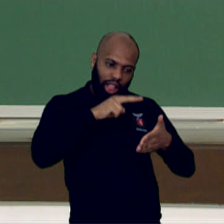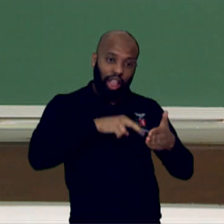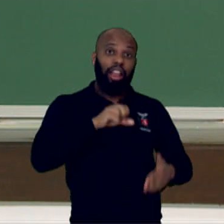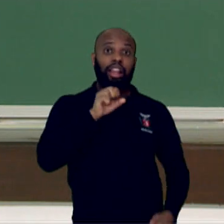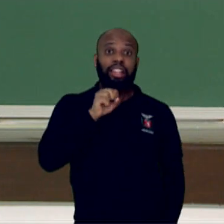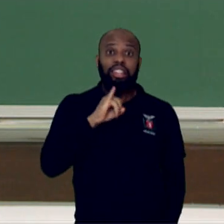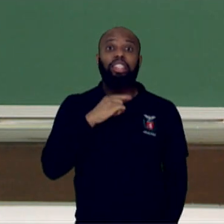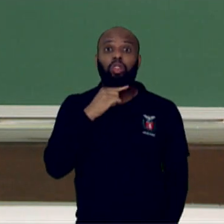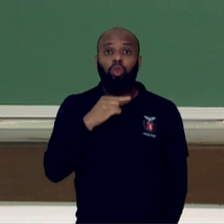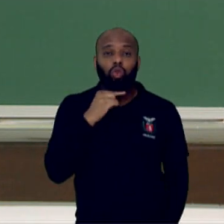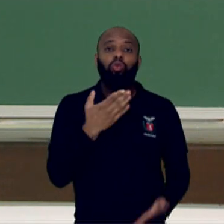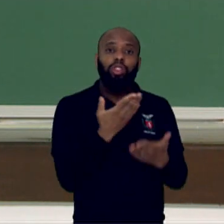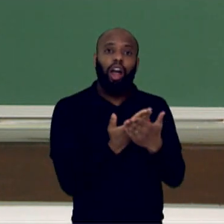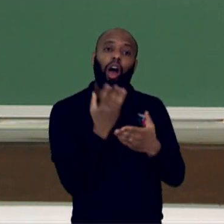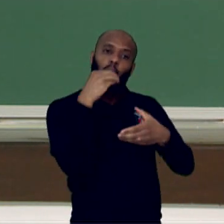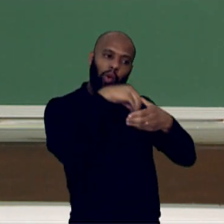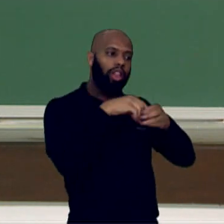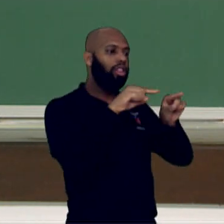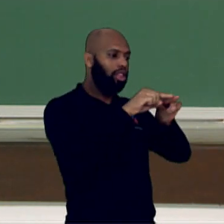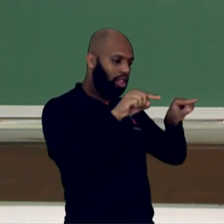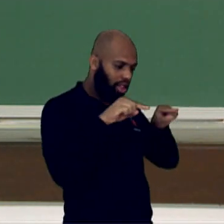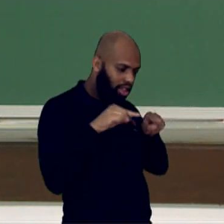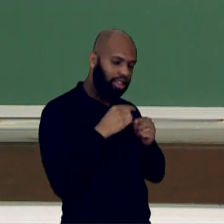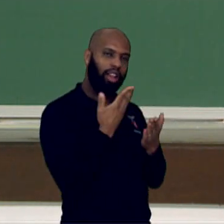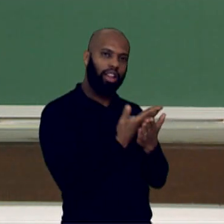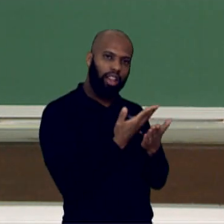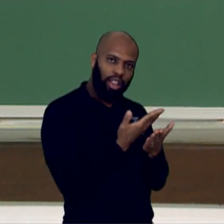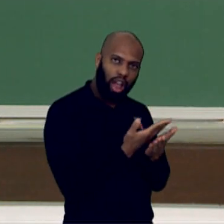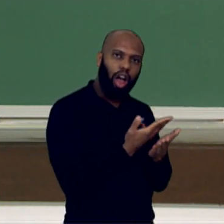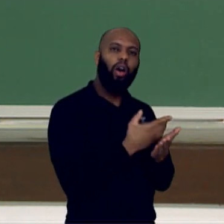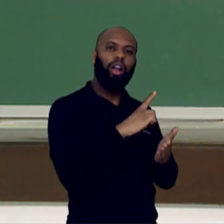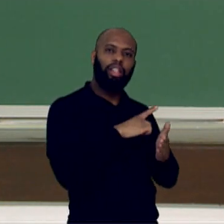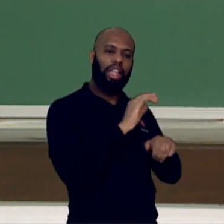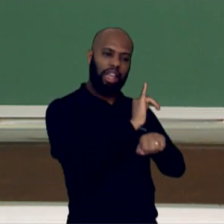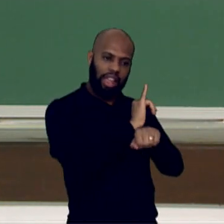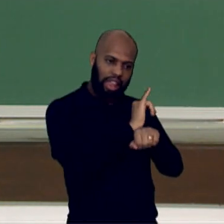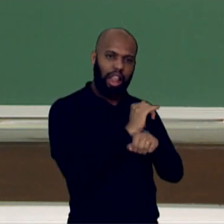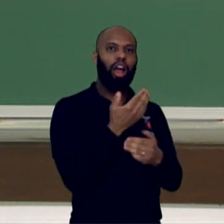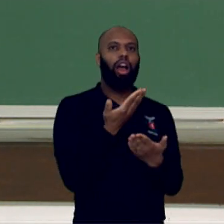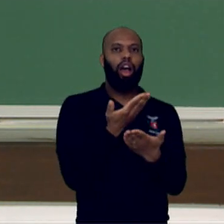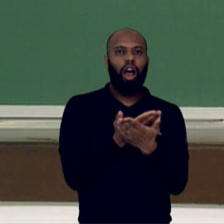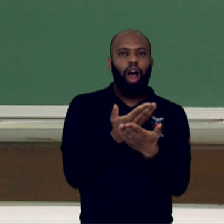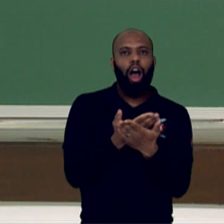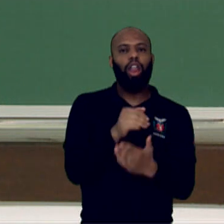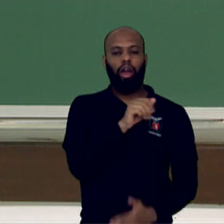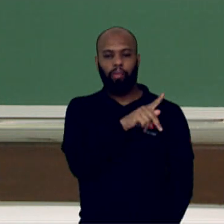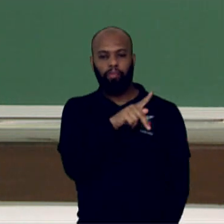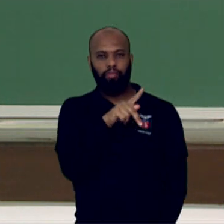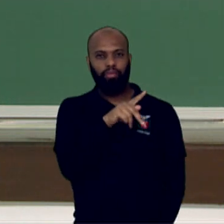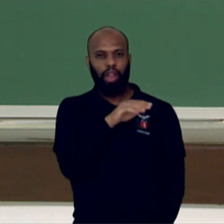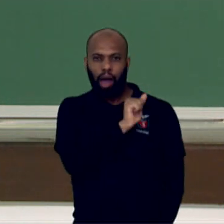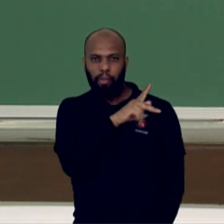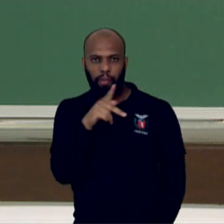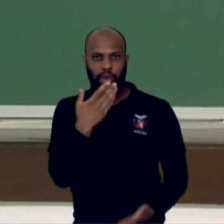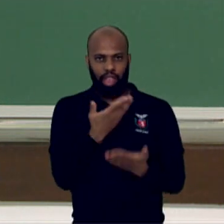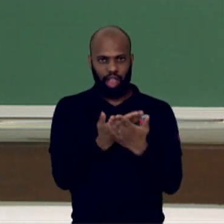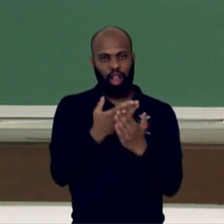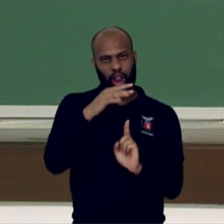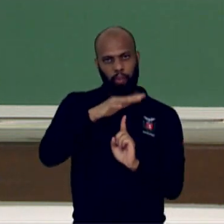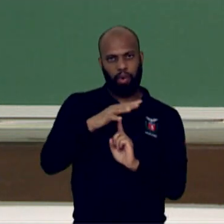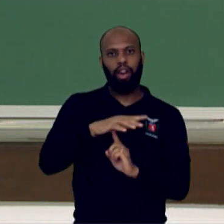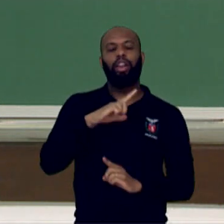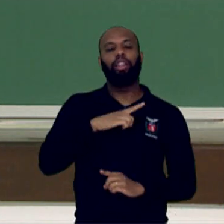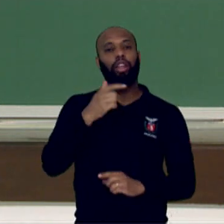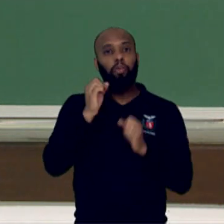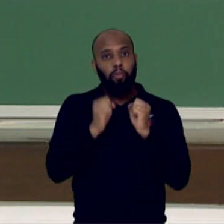com dúvida, essa aula ela vai estar disponível lá no YouTube, lá no Aula Paraná. Não é mesmo? Você pode rever essa aula,